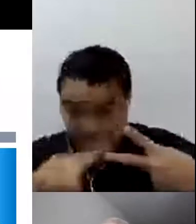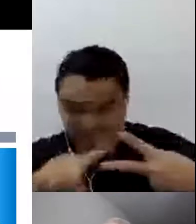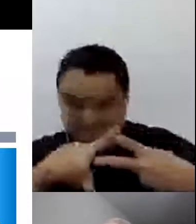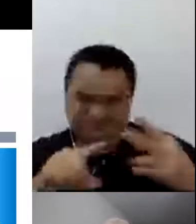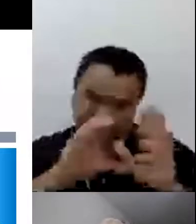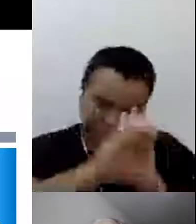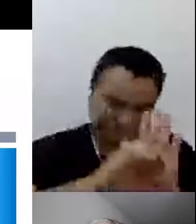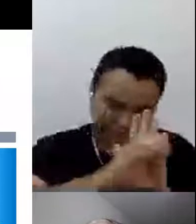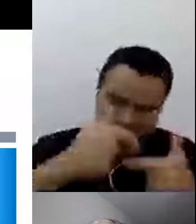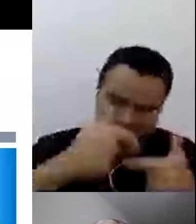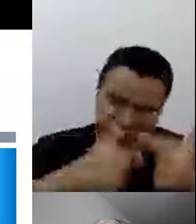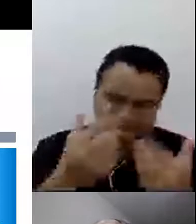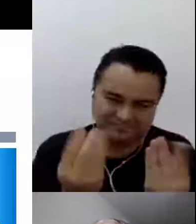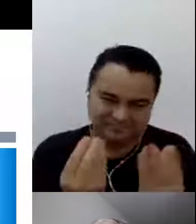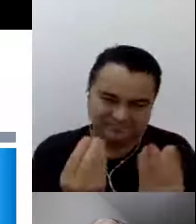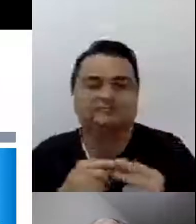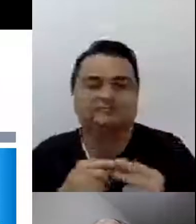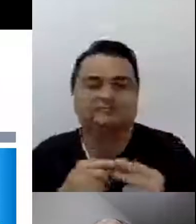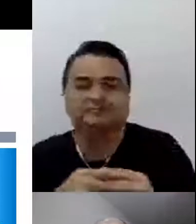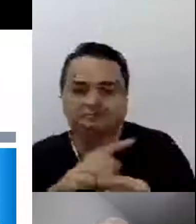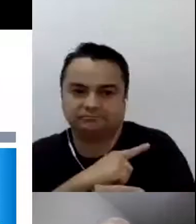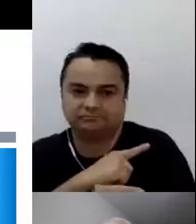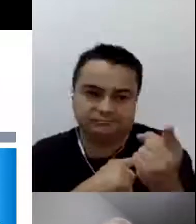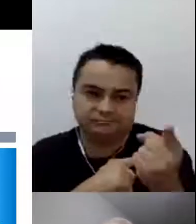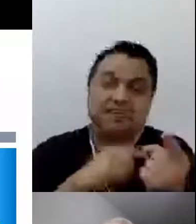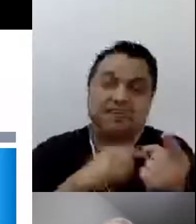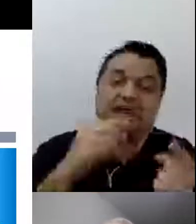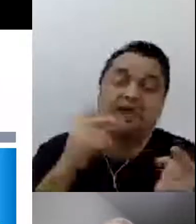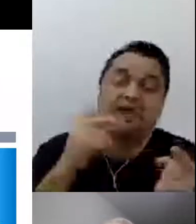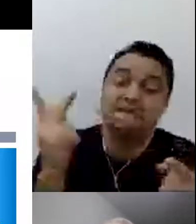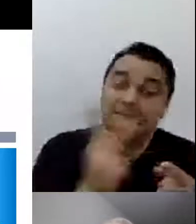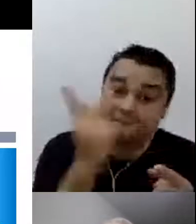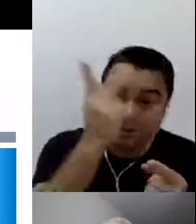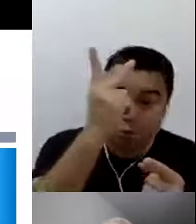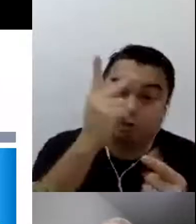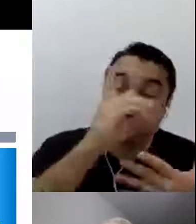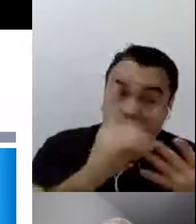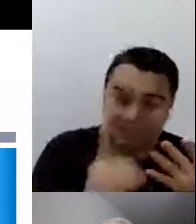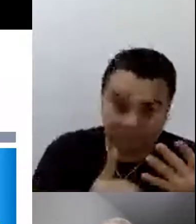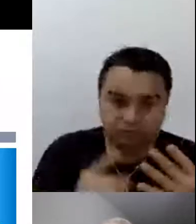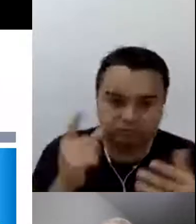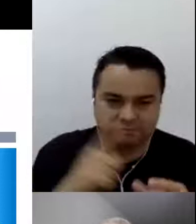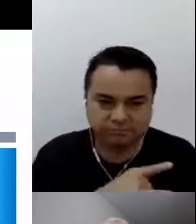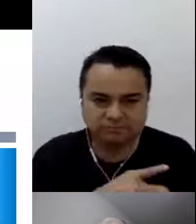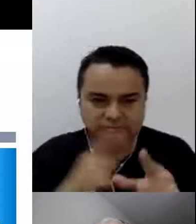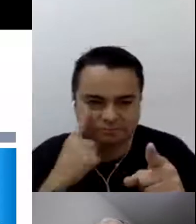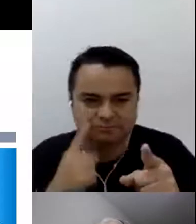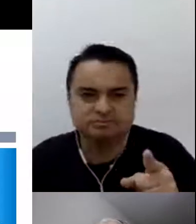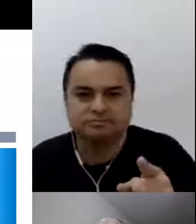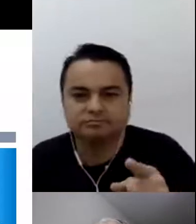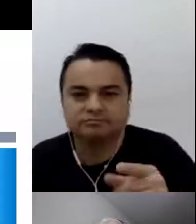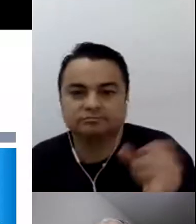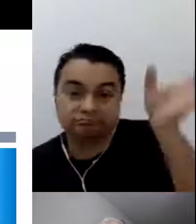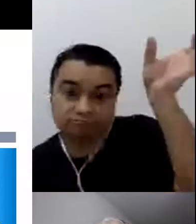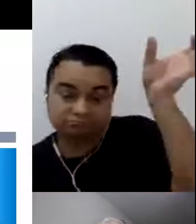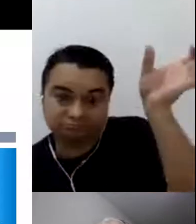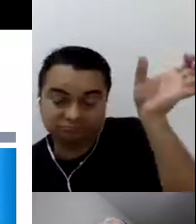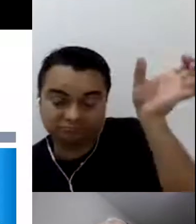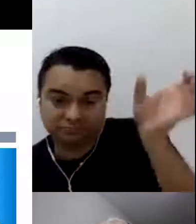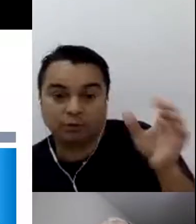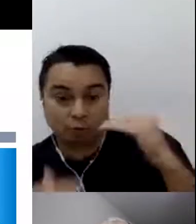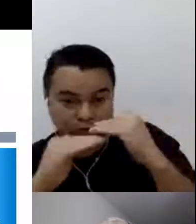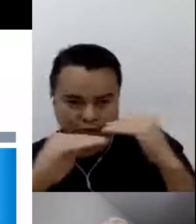trabalha bastante, que são a cadeia de valor do dado, que vocês veem nesse gráfico no eixo horizontal, e o ciclo